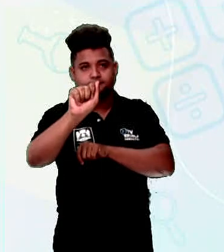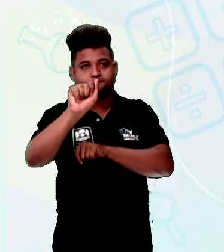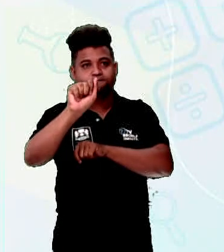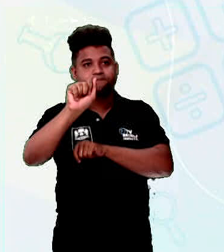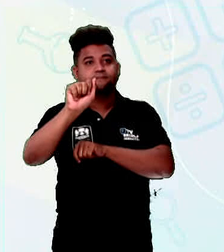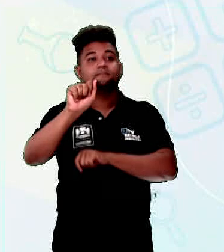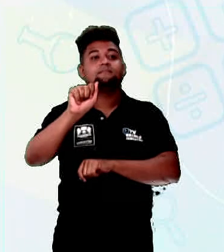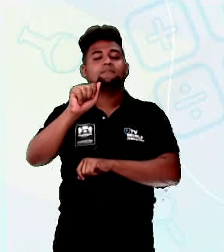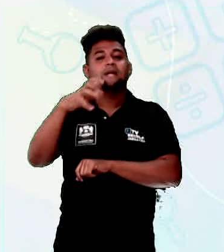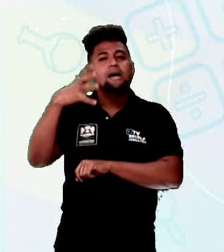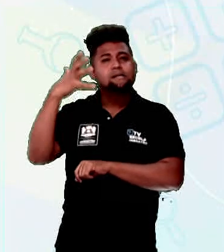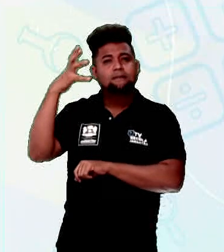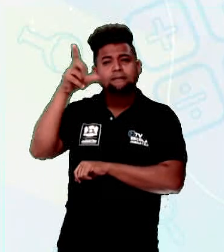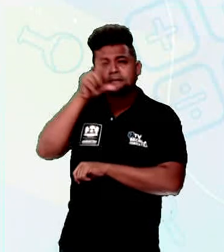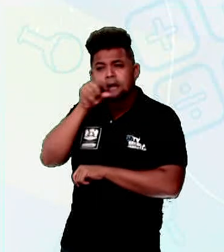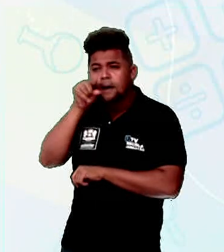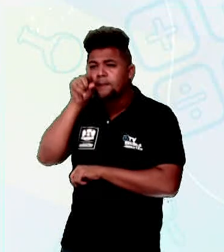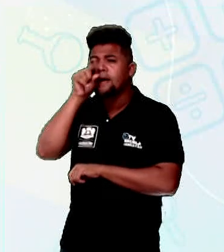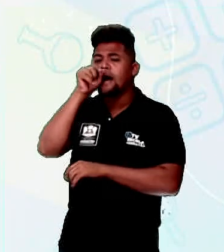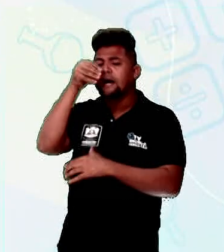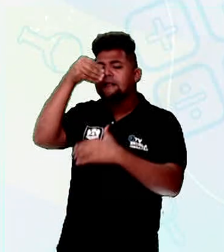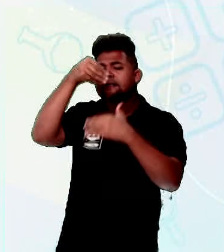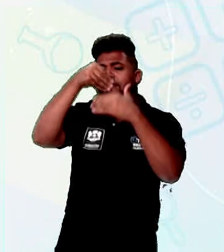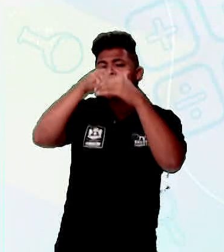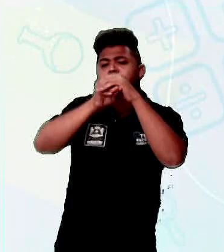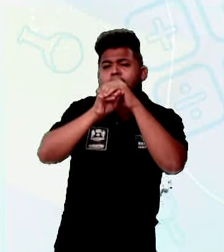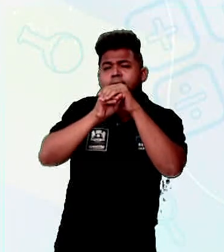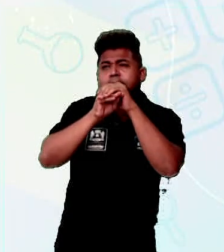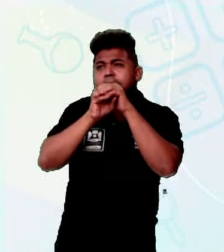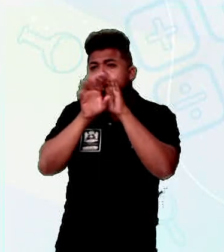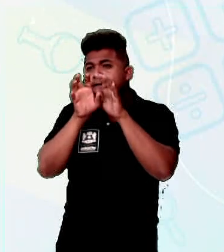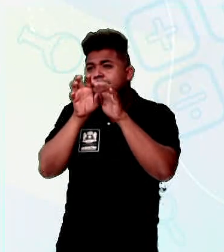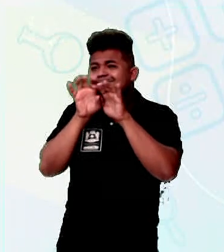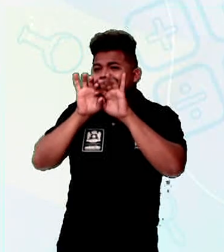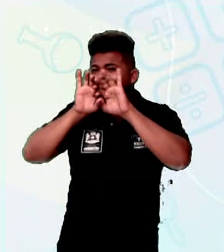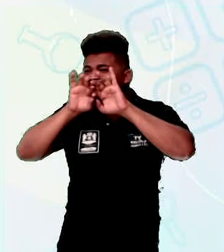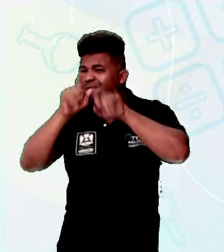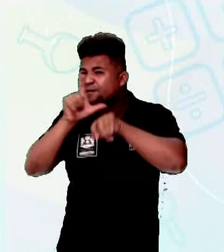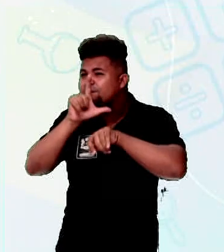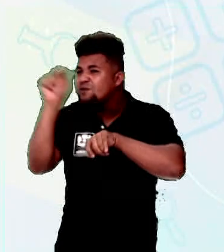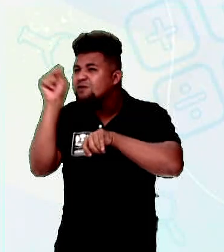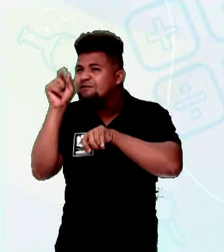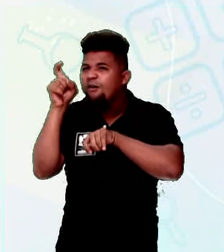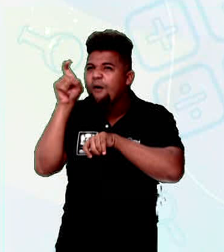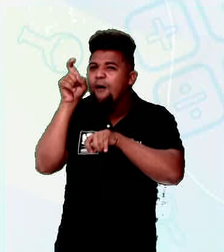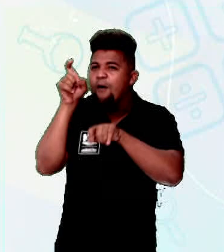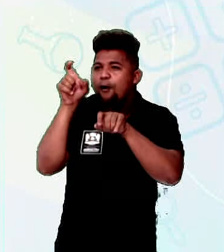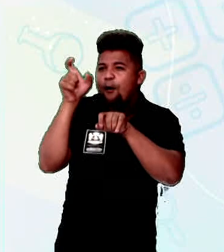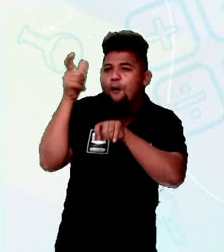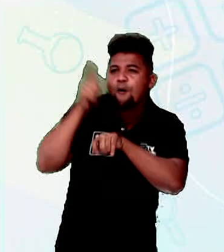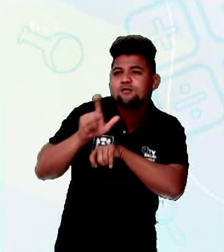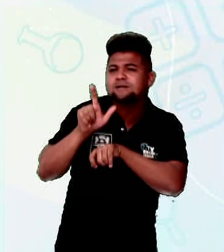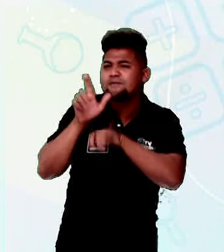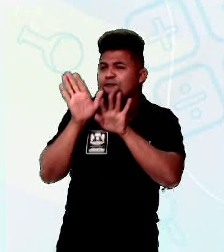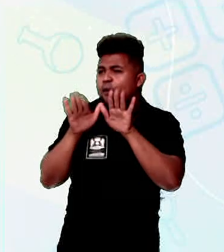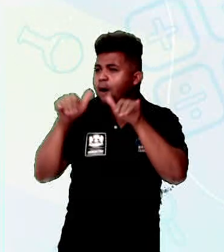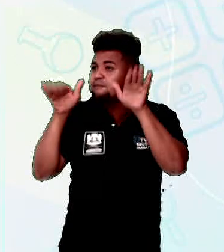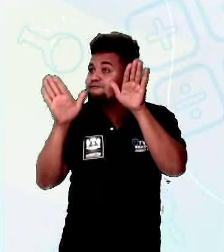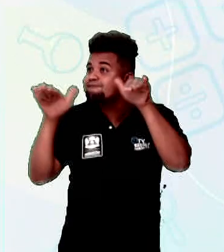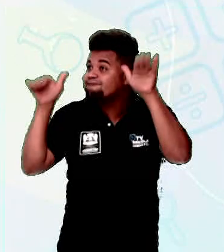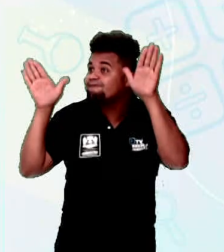Sabiá, lá na gaiola, fez um buraquinho. Voou, voou, voou,